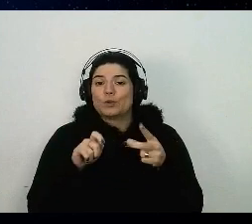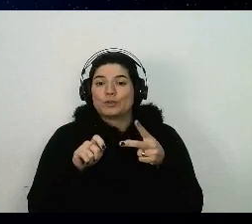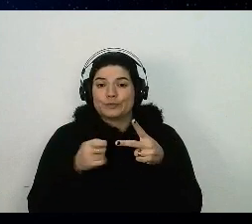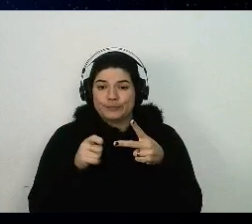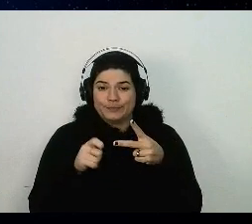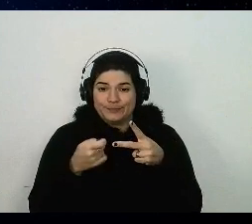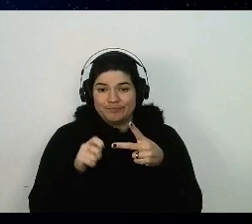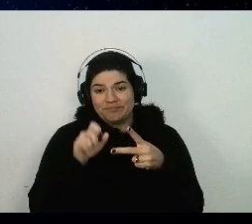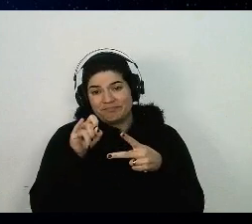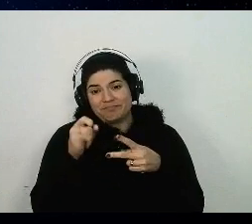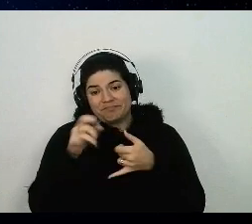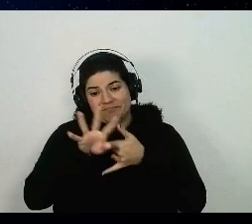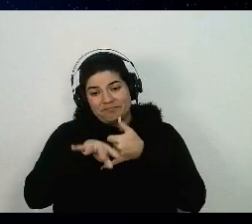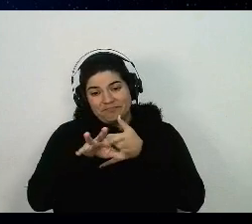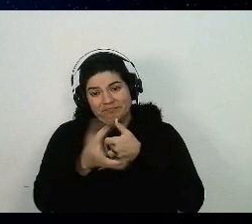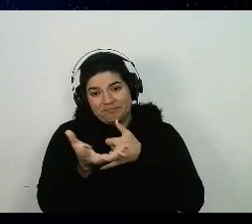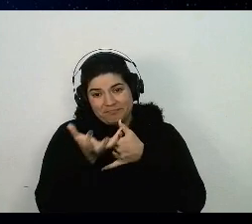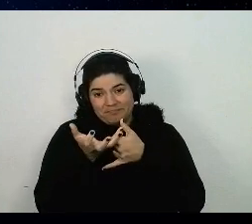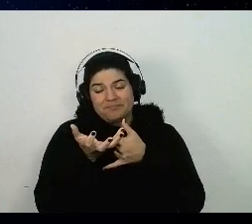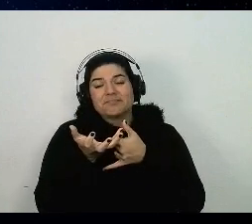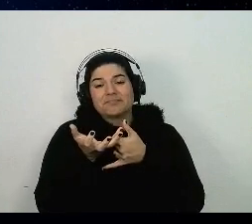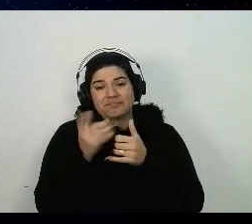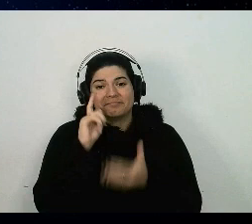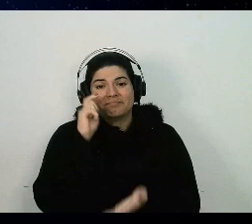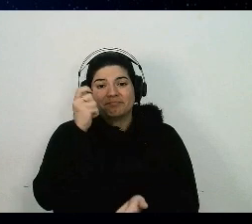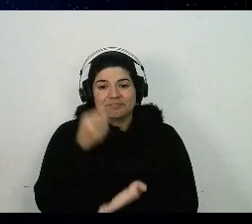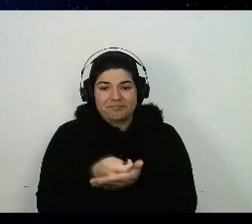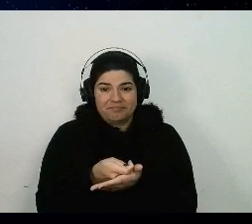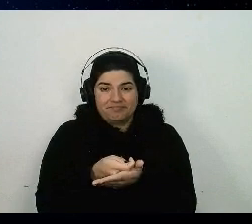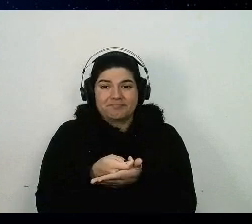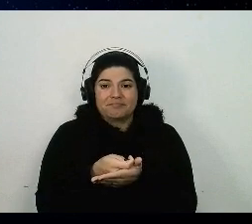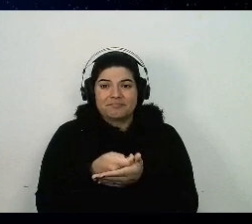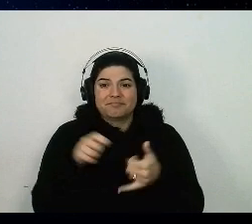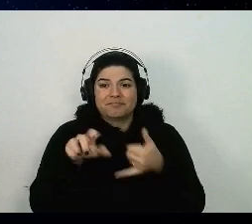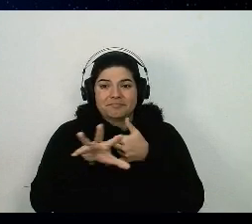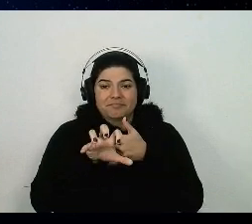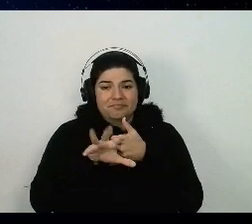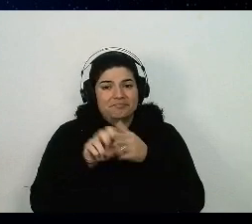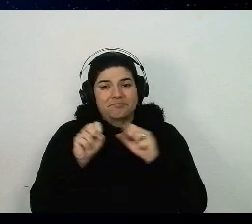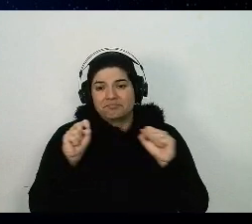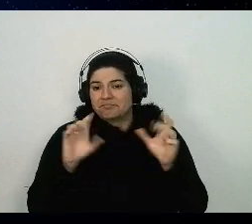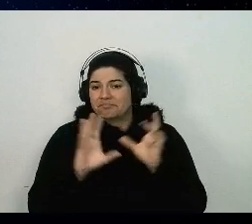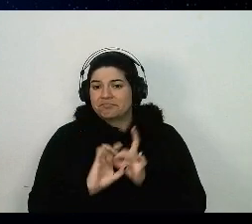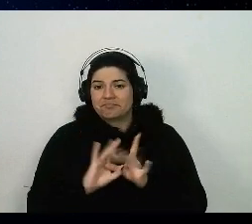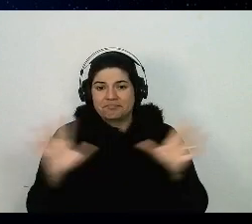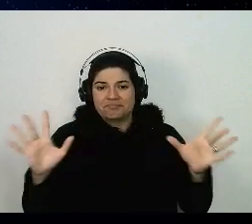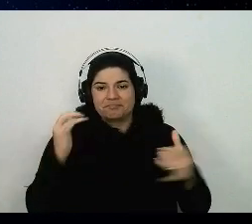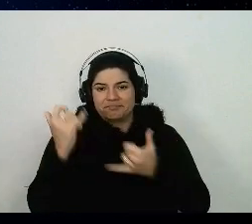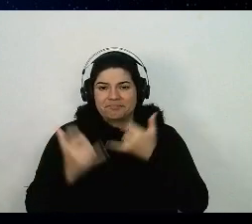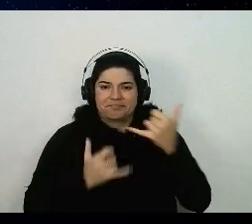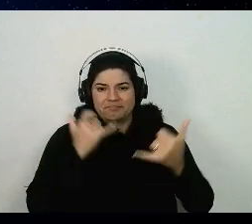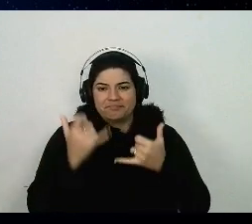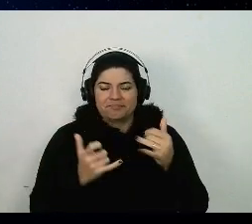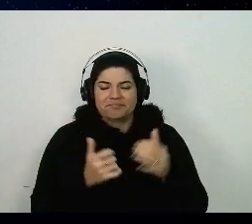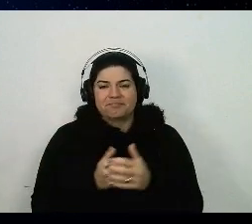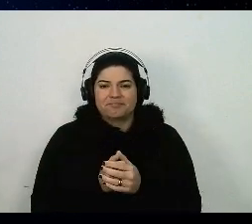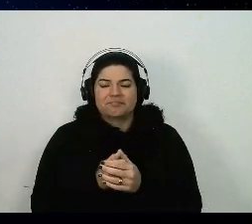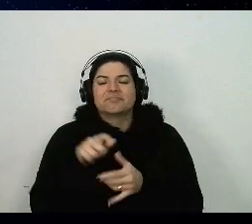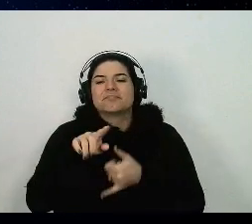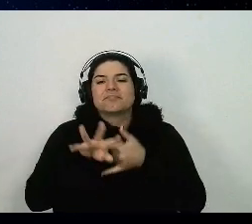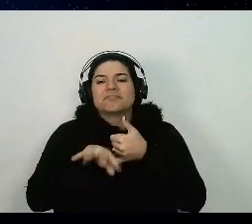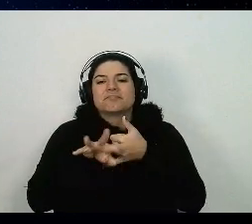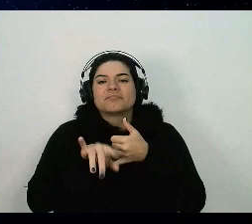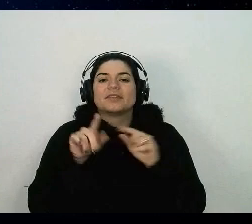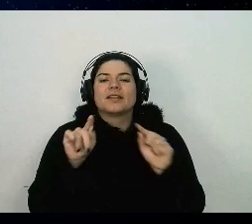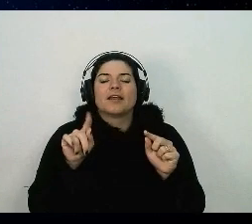Quem quiser fazer um pagamento com esse BR Code, pode ficar à vontade. Brincadeiras à parte, esse QR Code ele leva para o